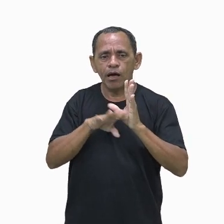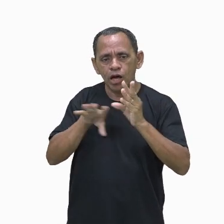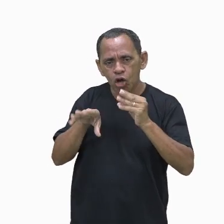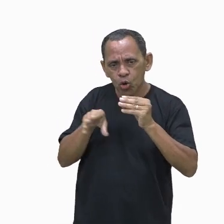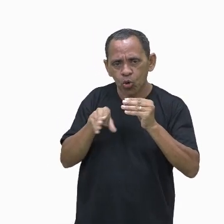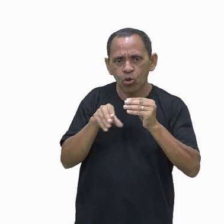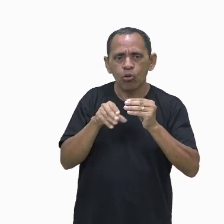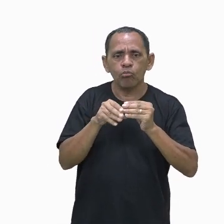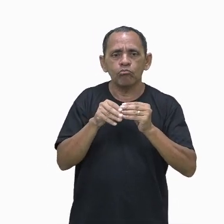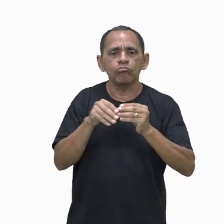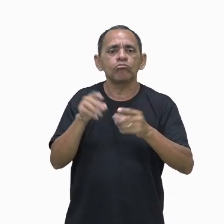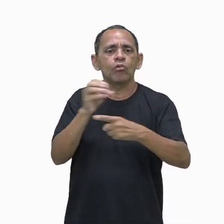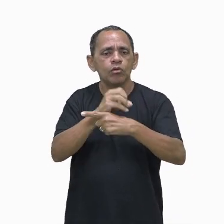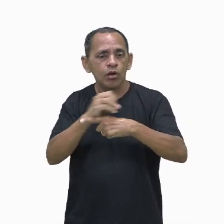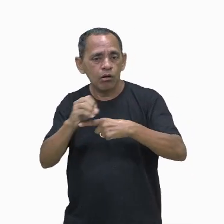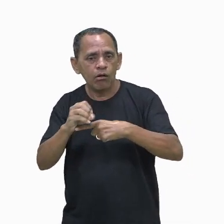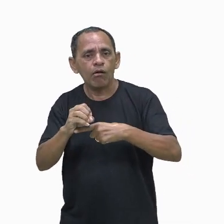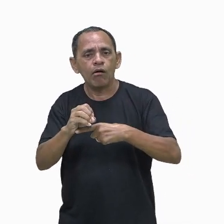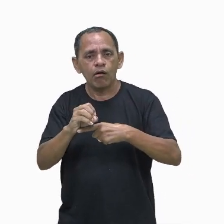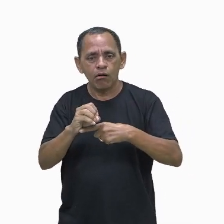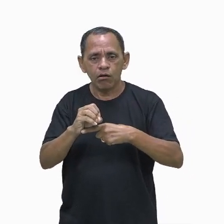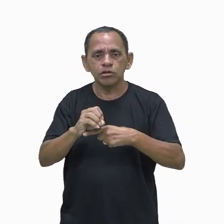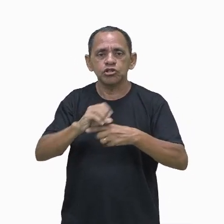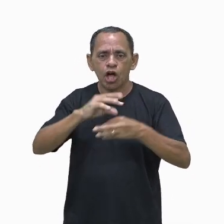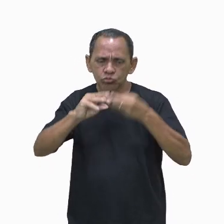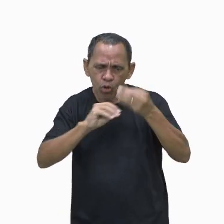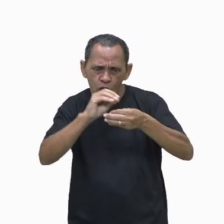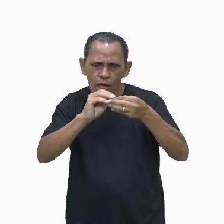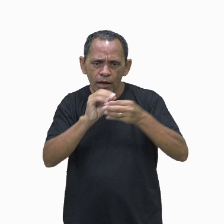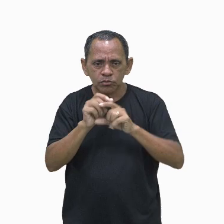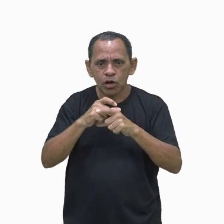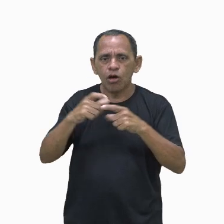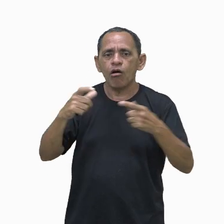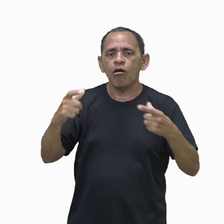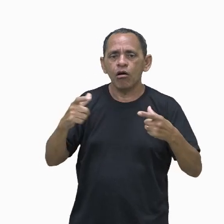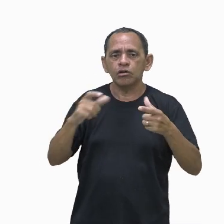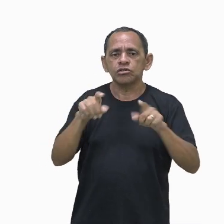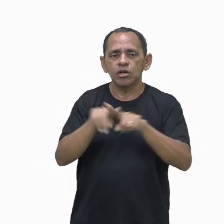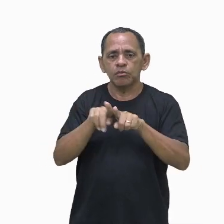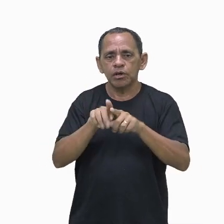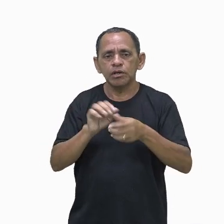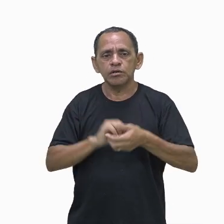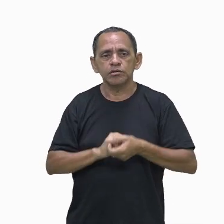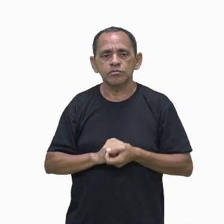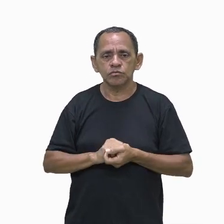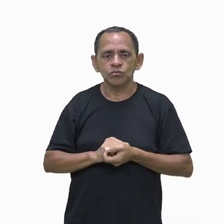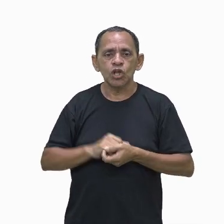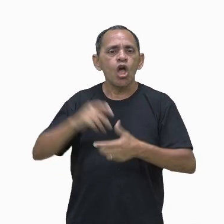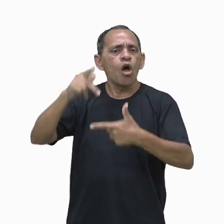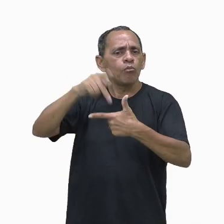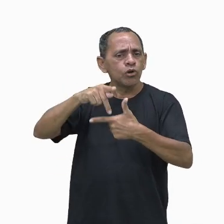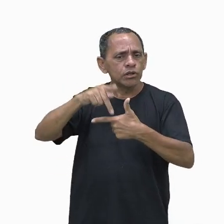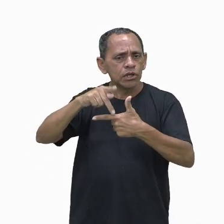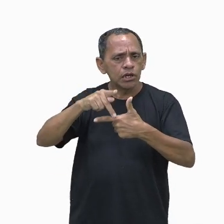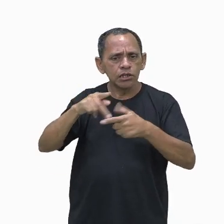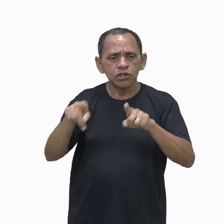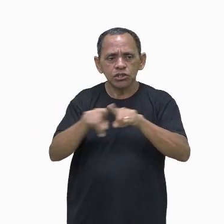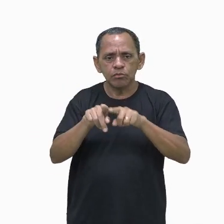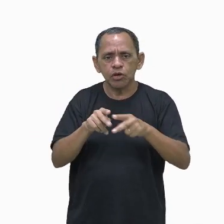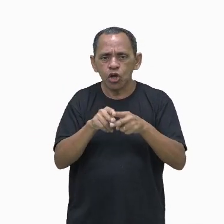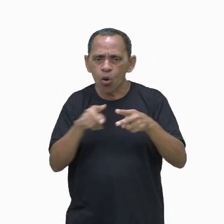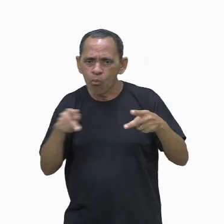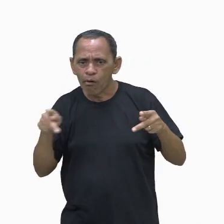extremamente grandes, de macromoléculas, que são as proteínas, não menos importantes que as citadas anteriormente, né? As